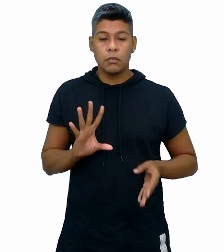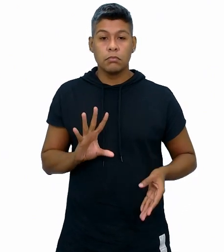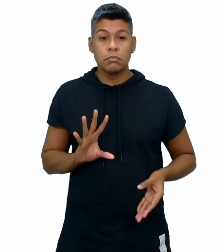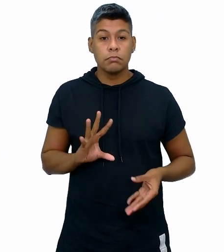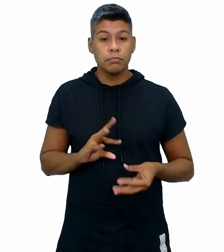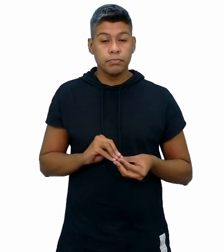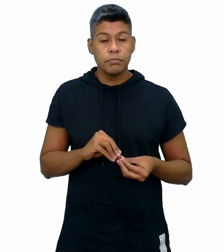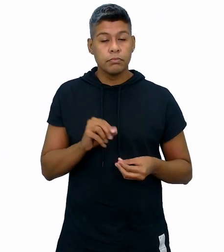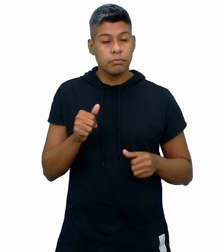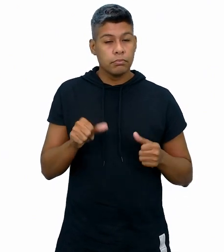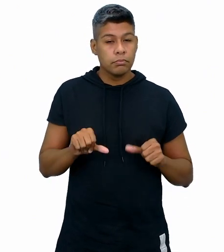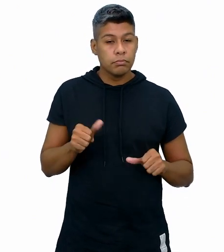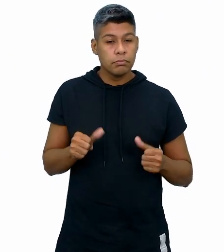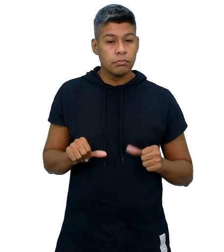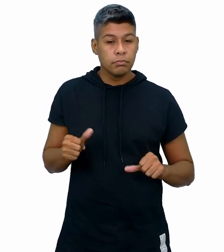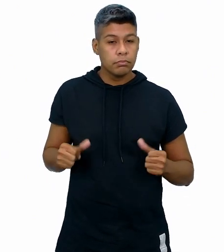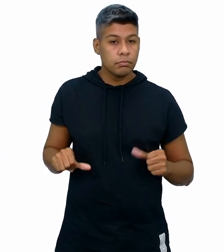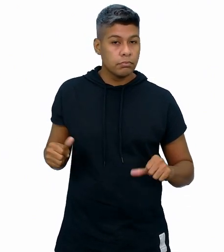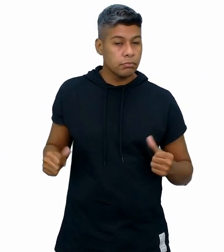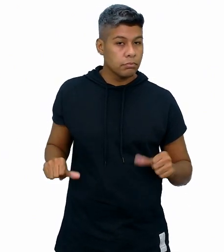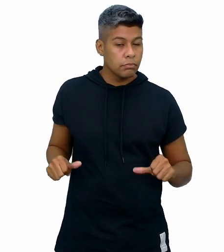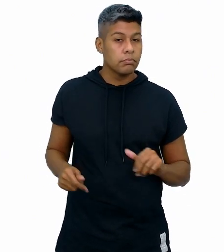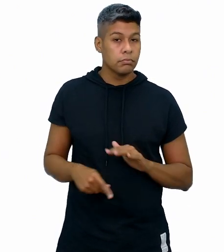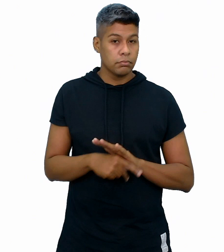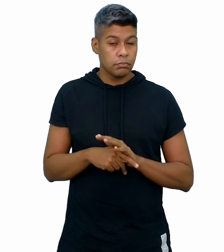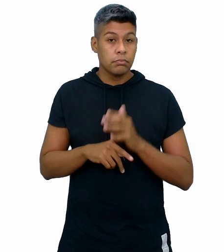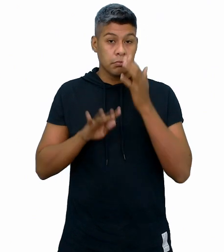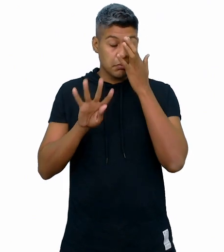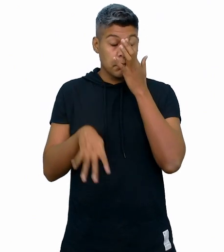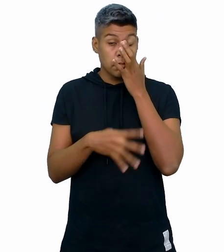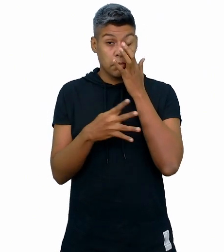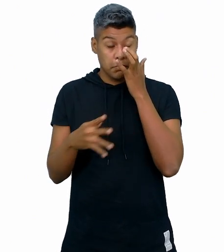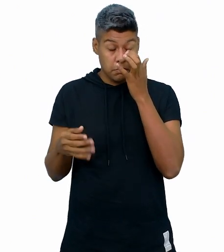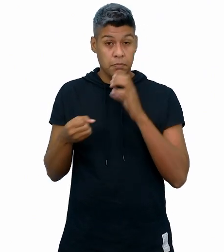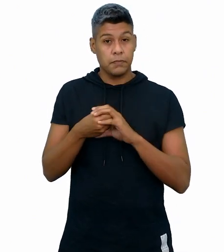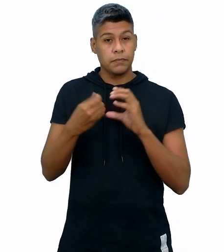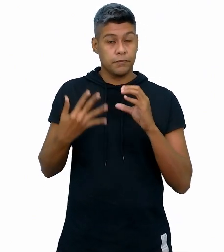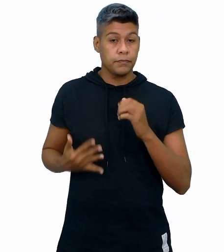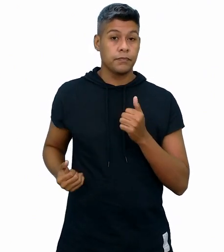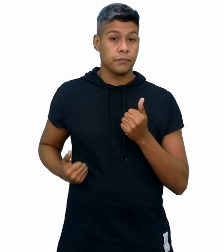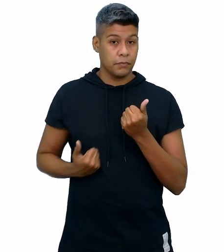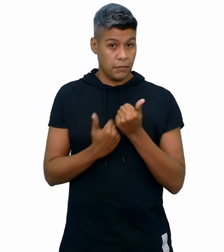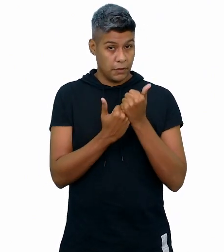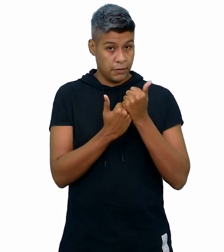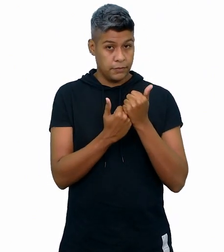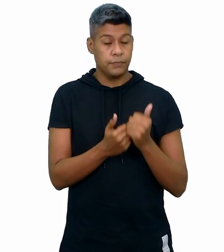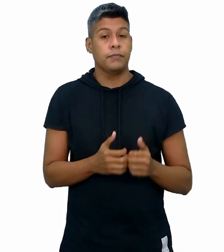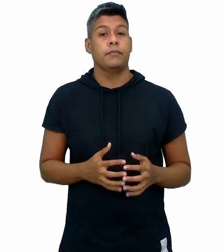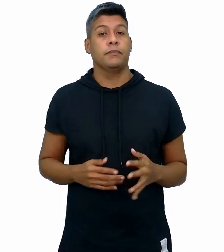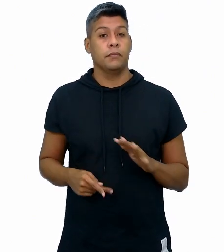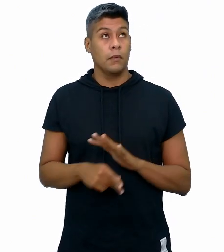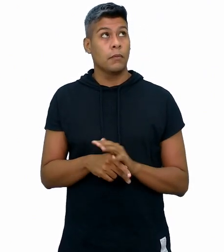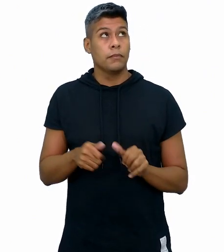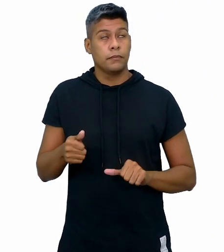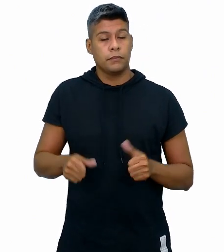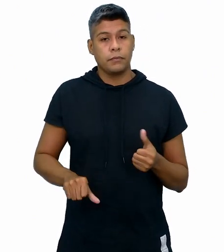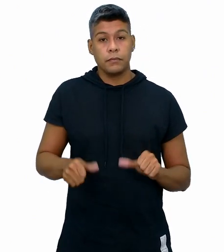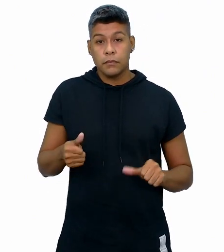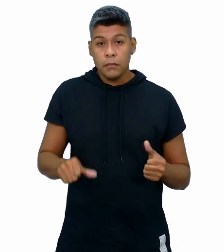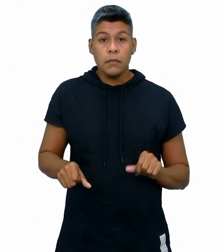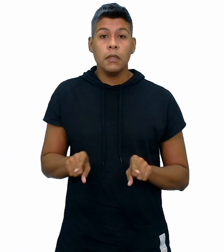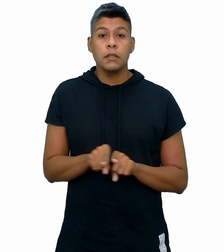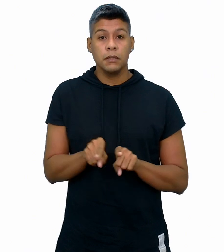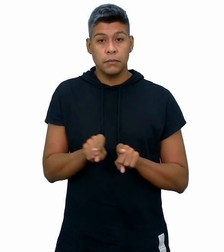revisão dessa primeira versão, a partir de um quadro de critérios que auxilia essa análise,